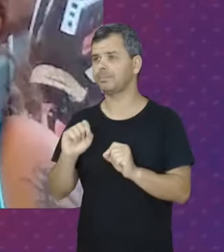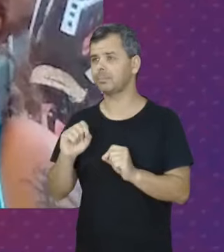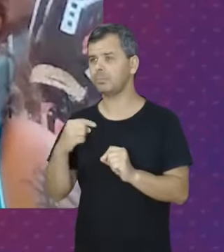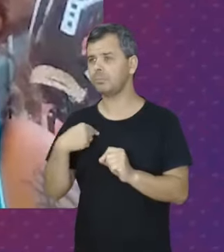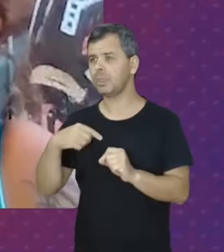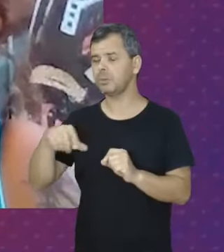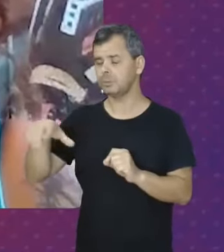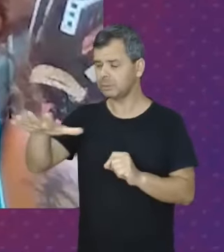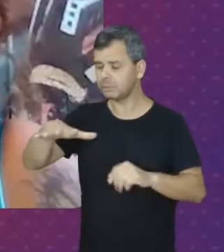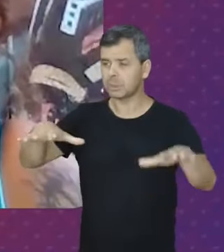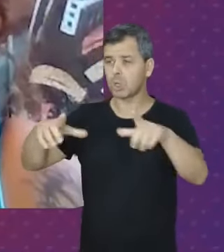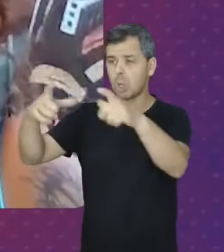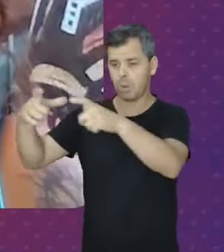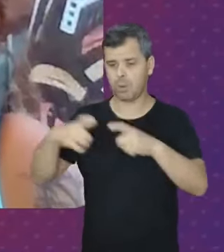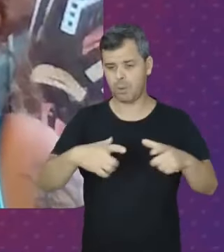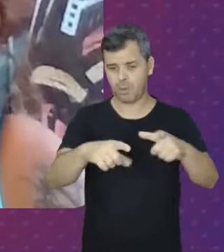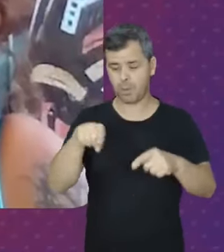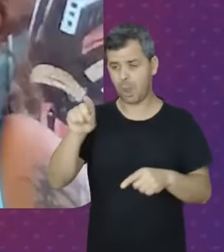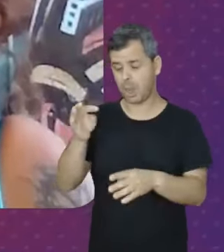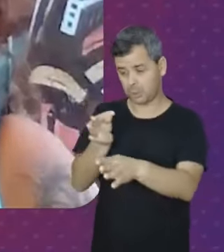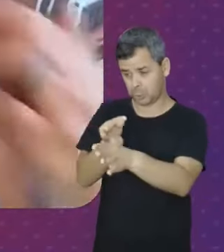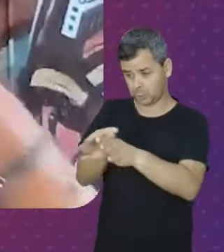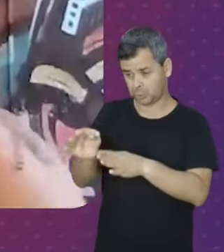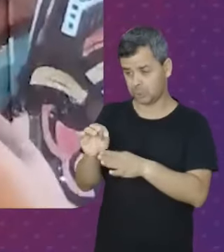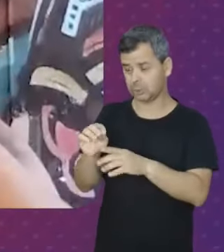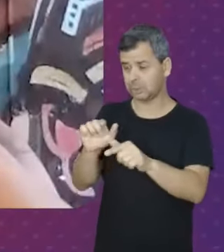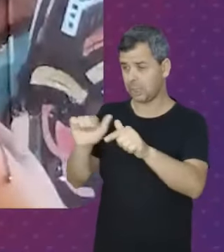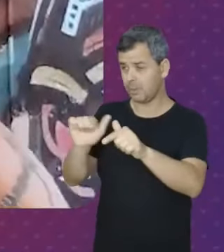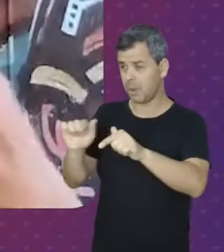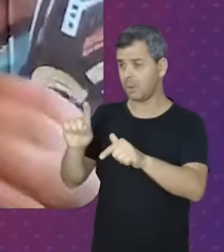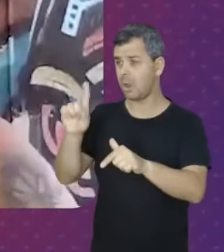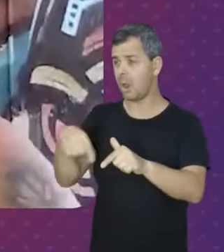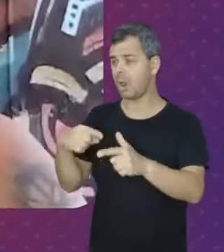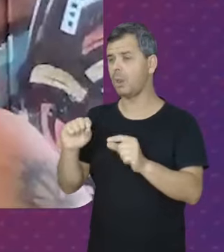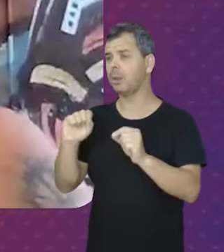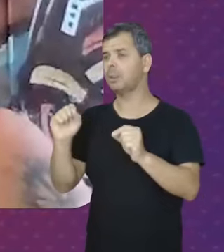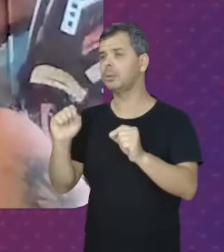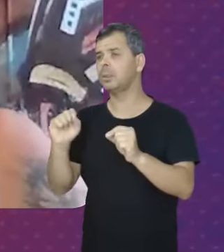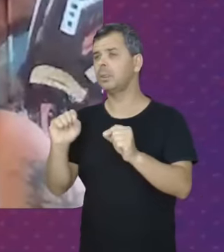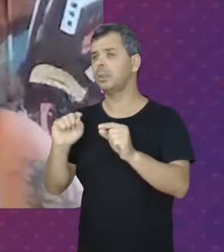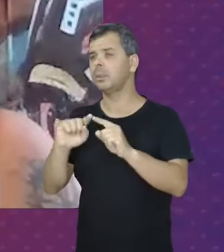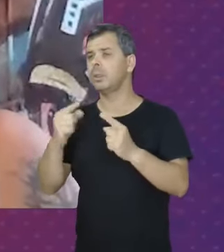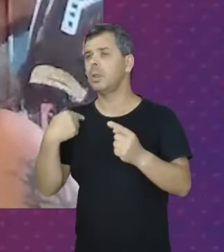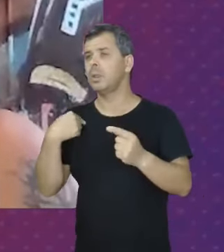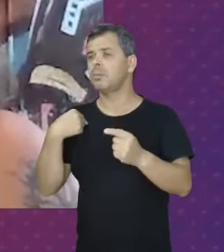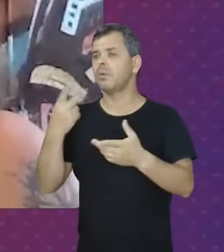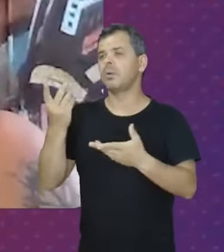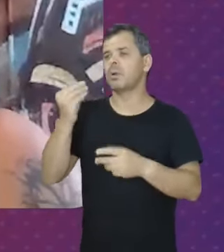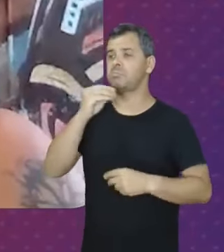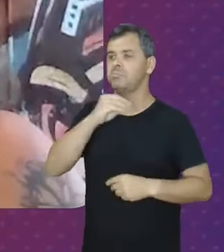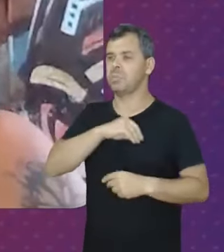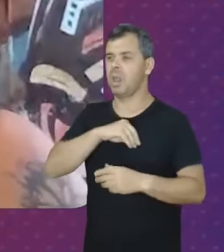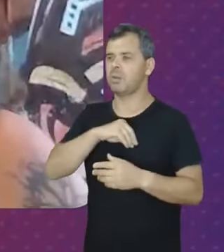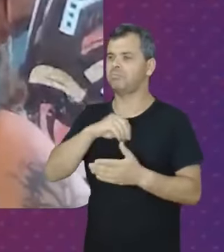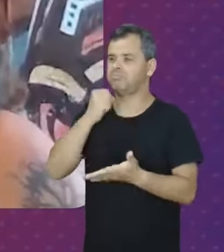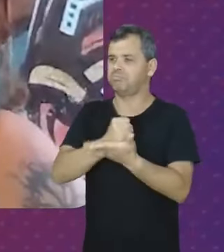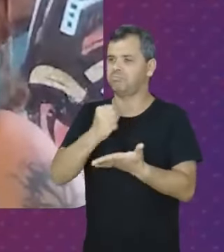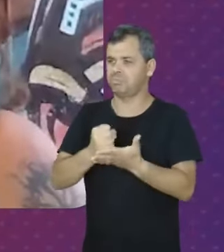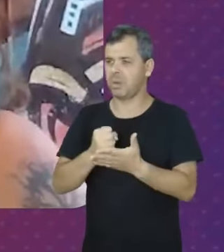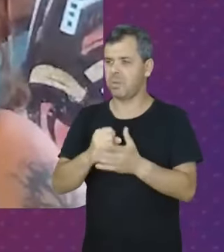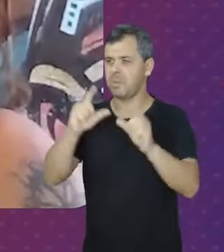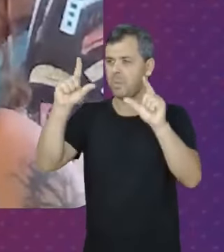muitos lugares, essa função do conselheiro tutelar virou muito mais uma questão empregatícia. Então, as pessoas que